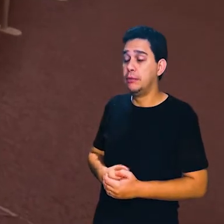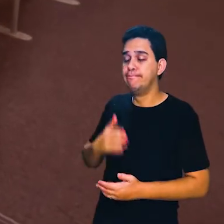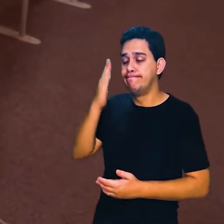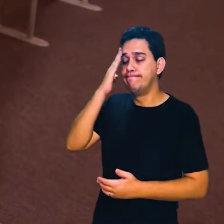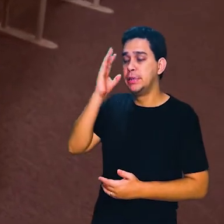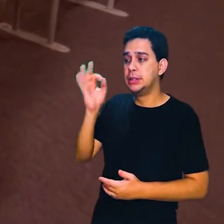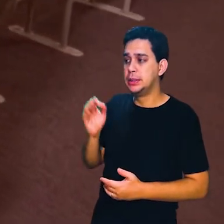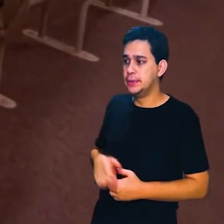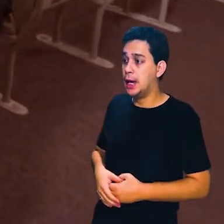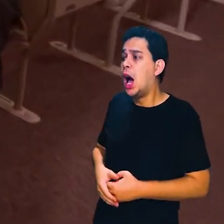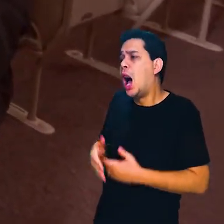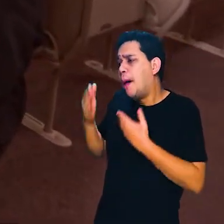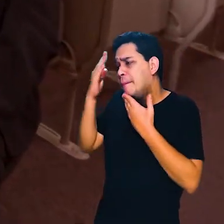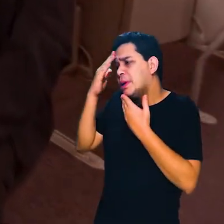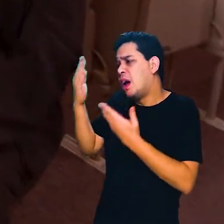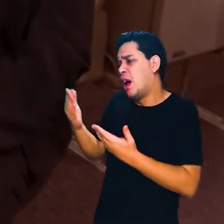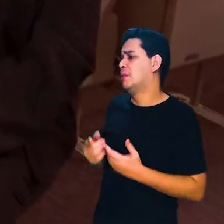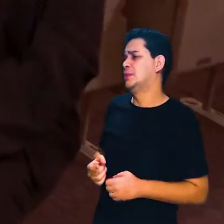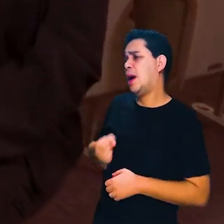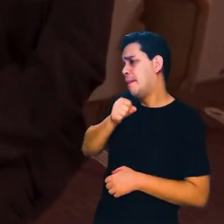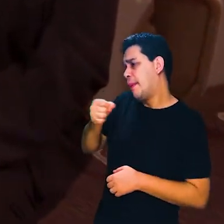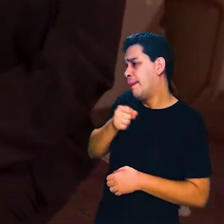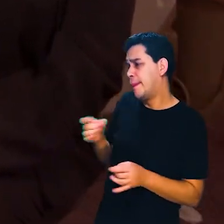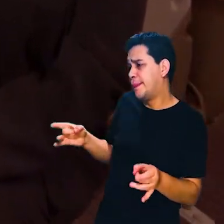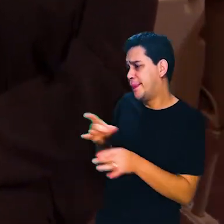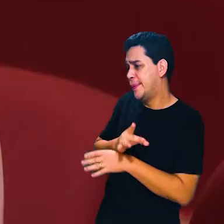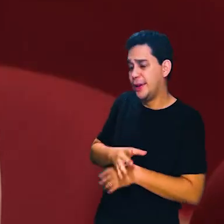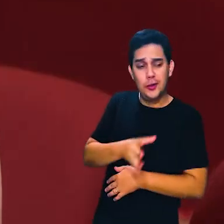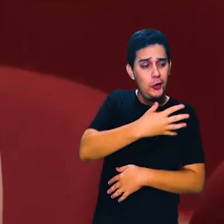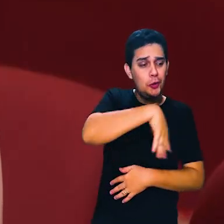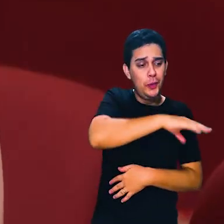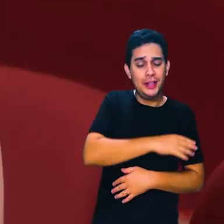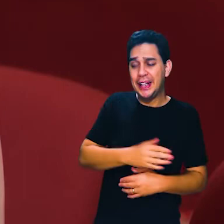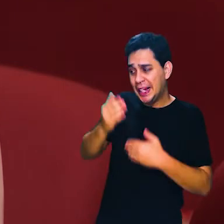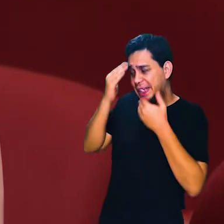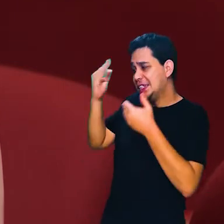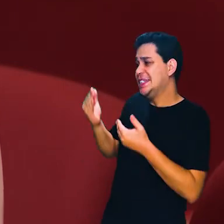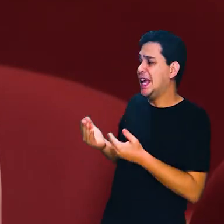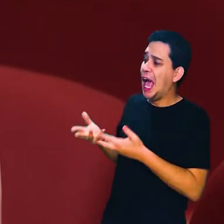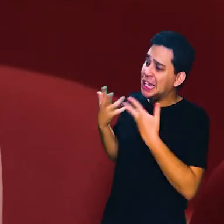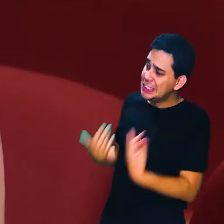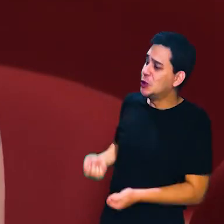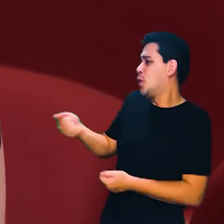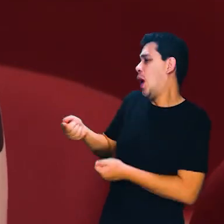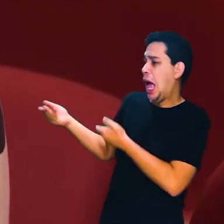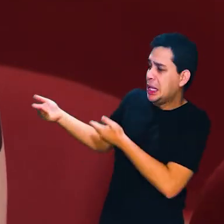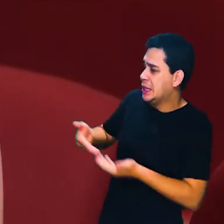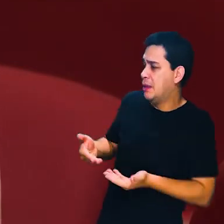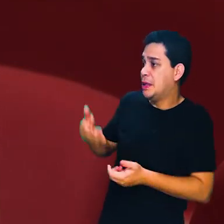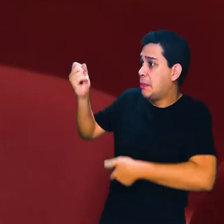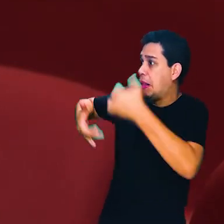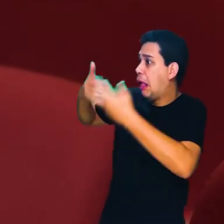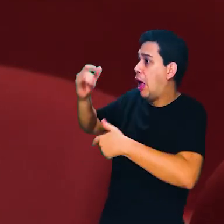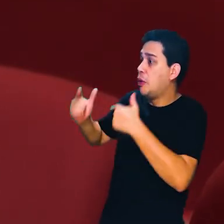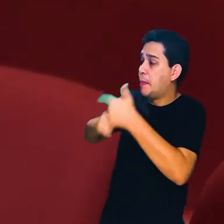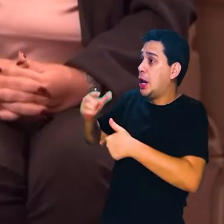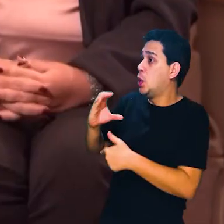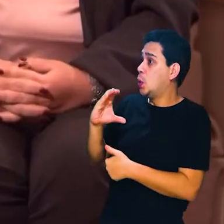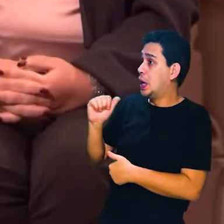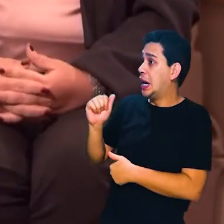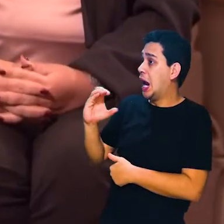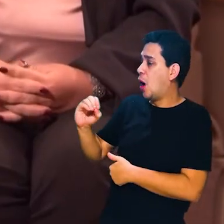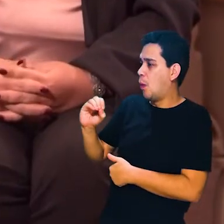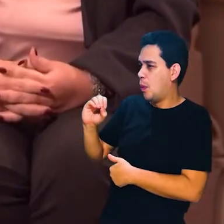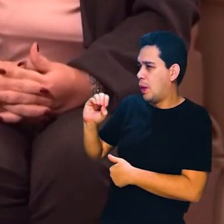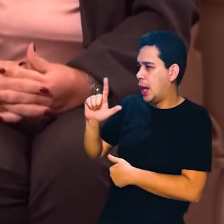fim. Eu aproveito para agradecer novamente, em nome de toda a nossa equipe, por ter aceitado esse convite para esclarecer um pouquinho das atribuições do CAU eleitoral. Eu